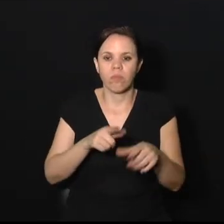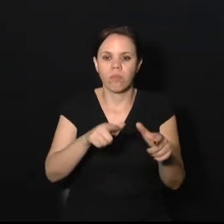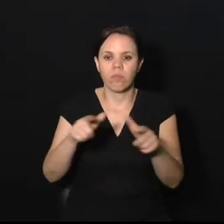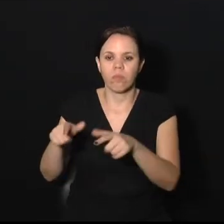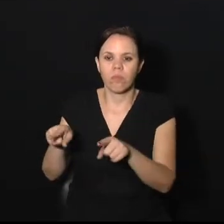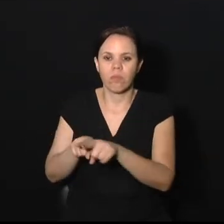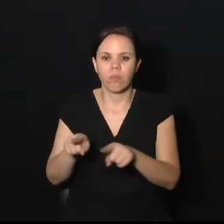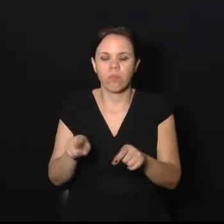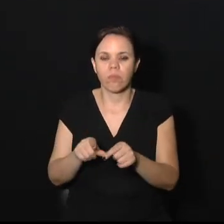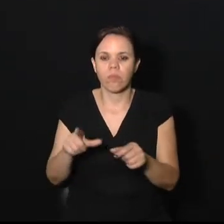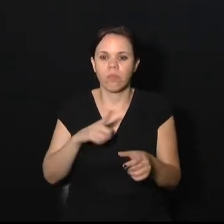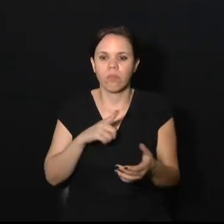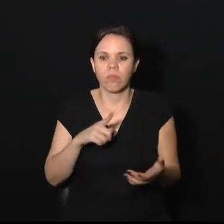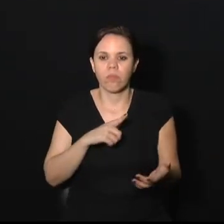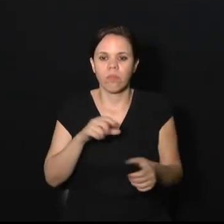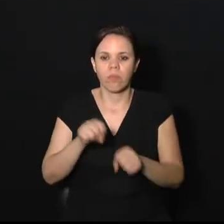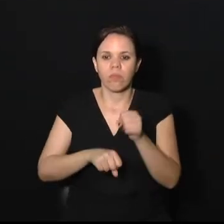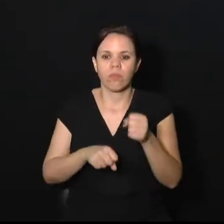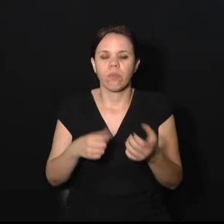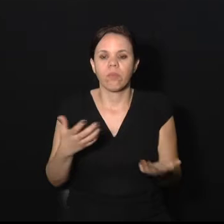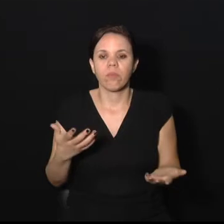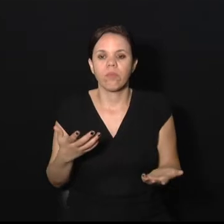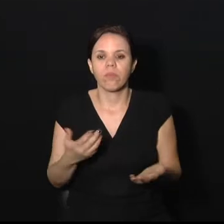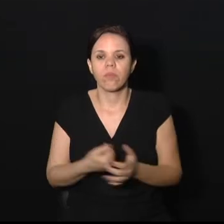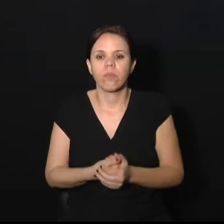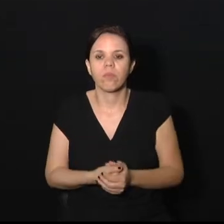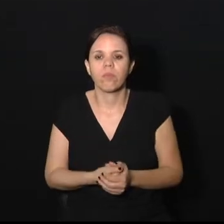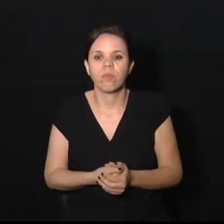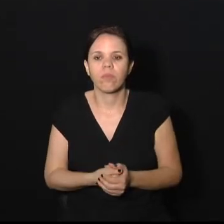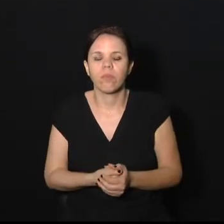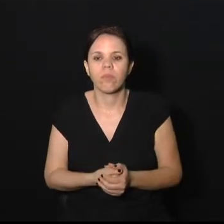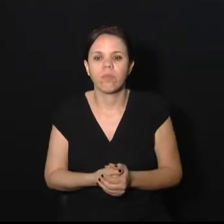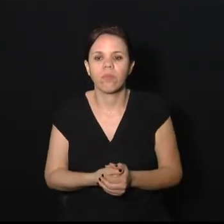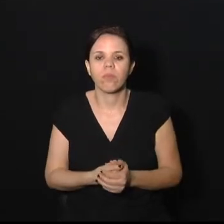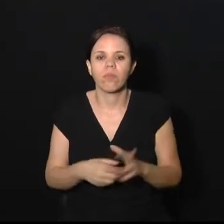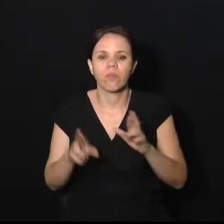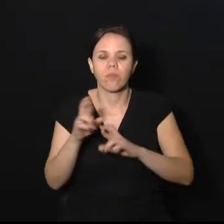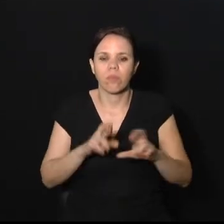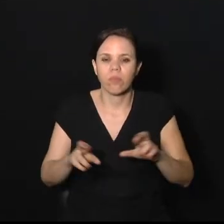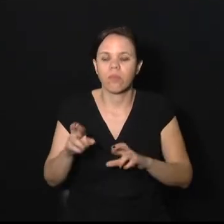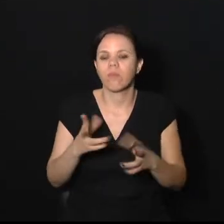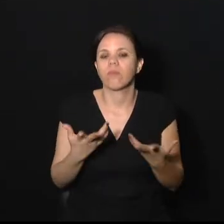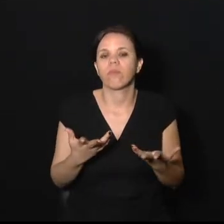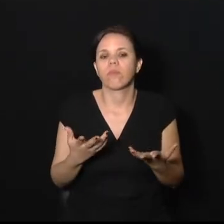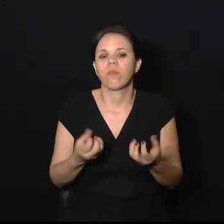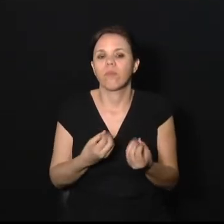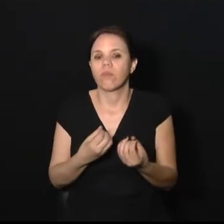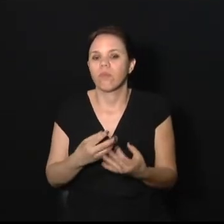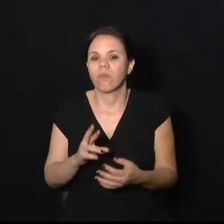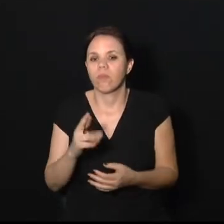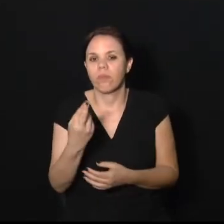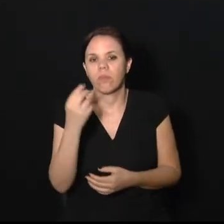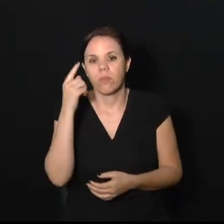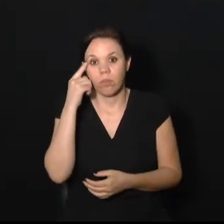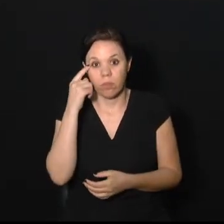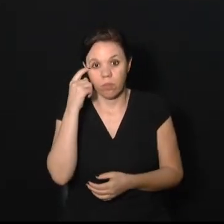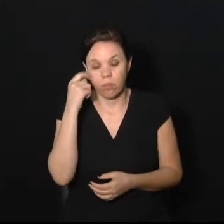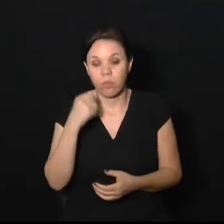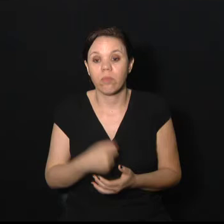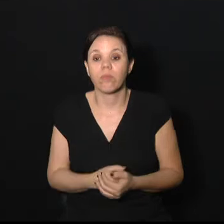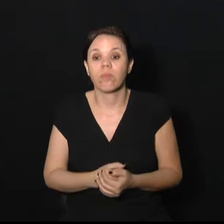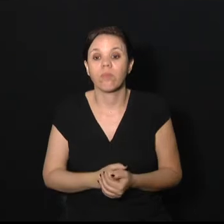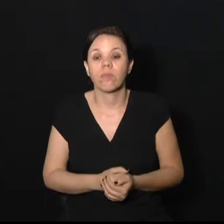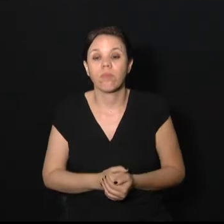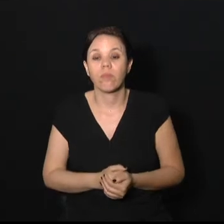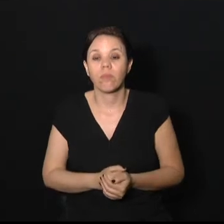mais tinham criminalidade. Então, aí a gente está falando, análise de dados gerando resultado. E nós